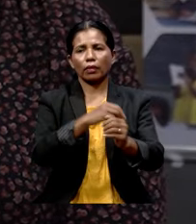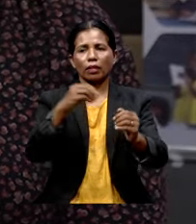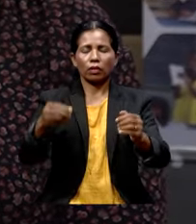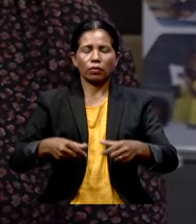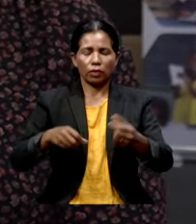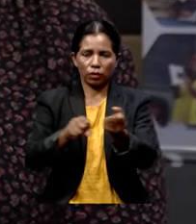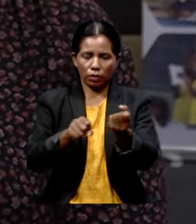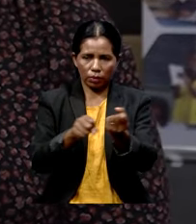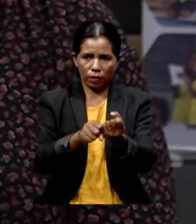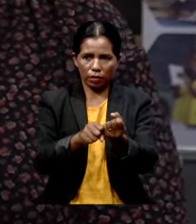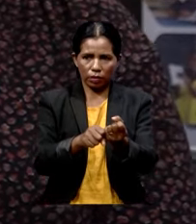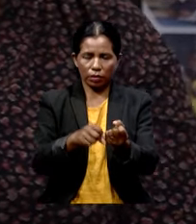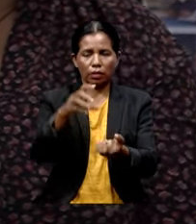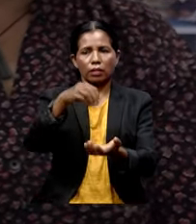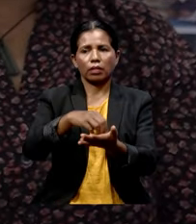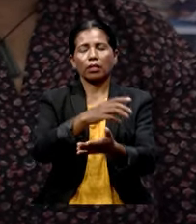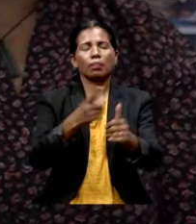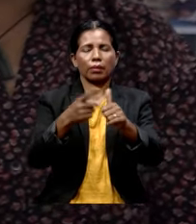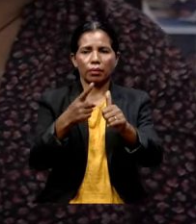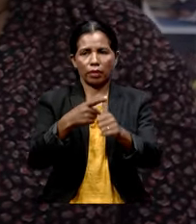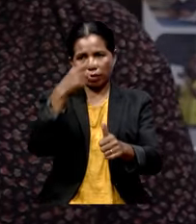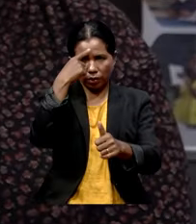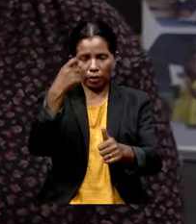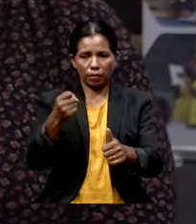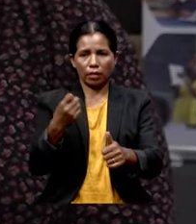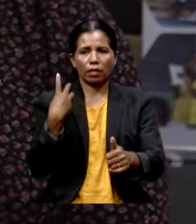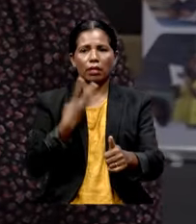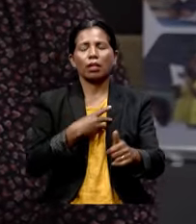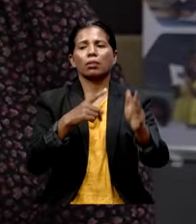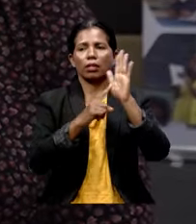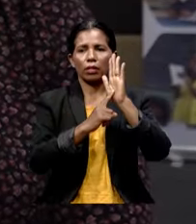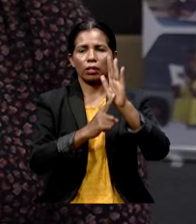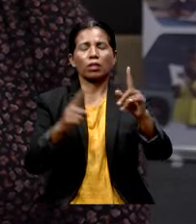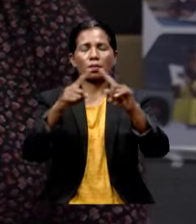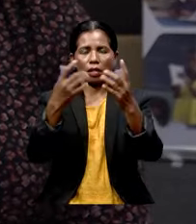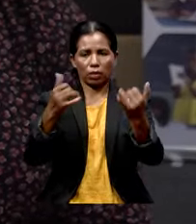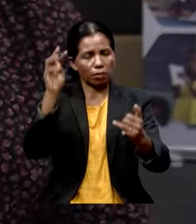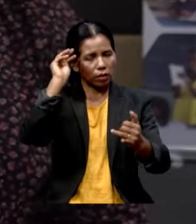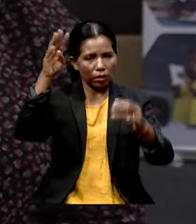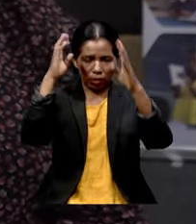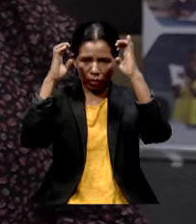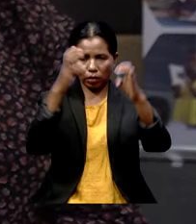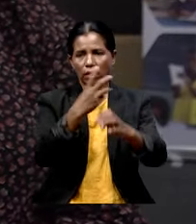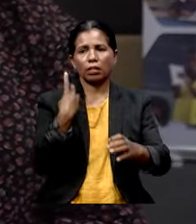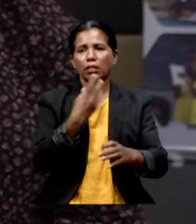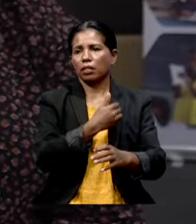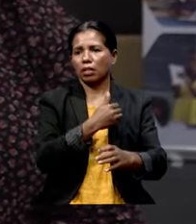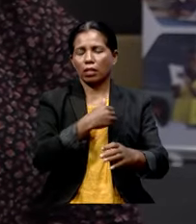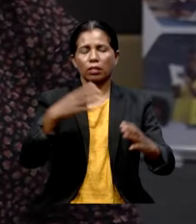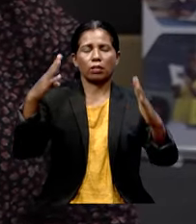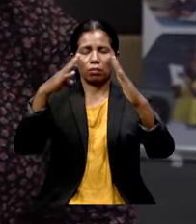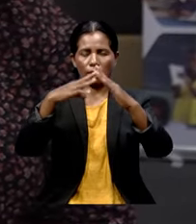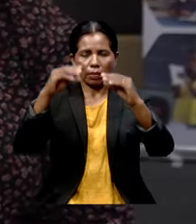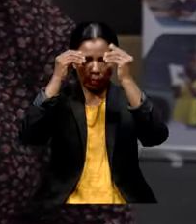apoio hanesamos a colocação ida primeiro nia tamba realidade ha tudo kata to agora Ministério da Educação e ta sida que a residência dos